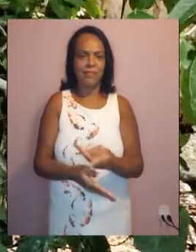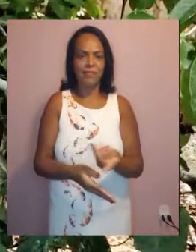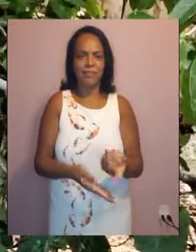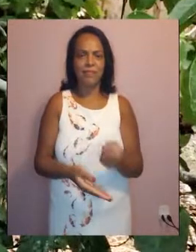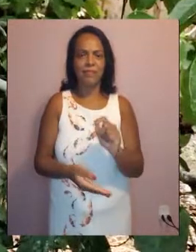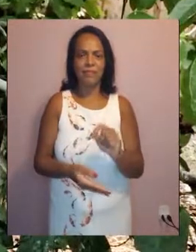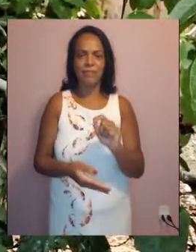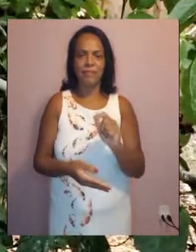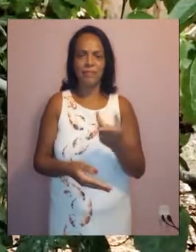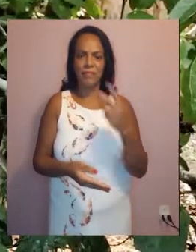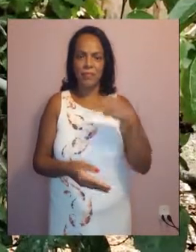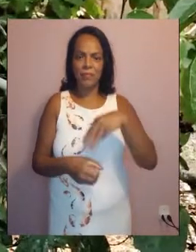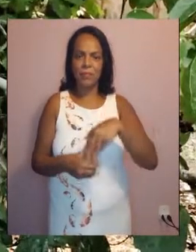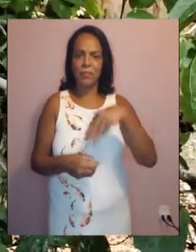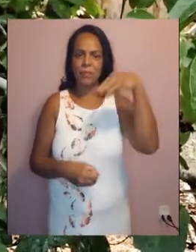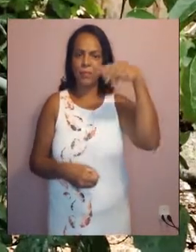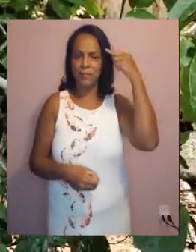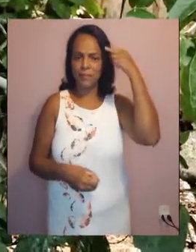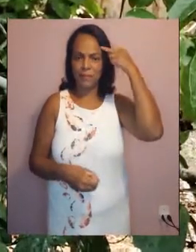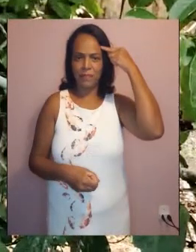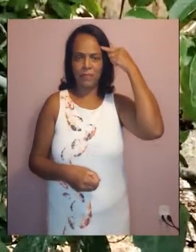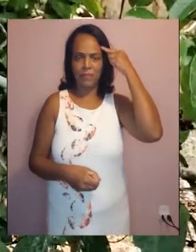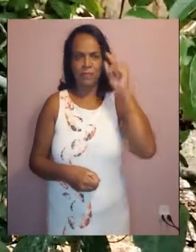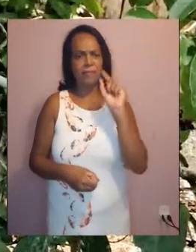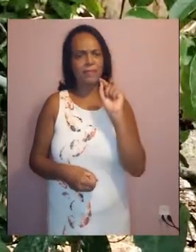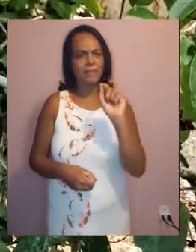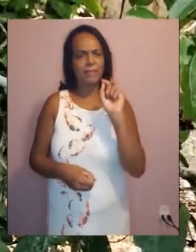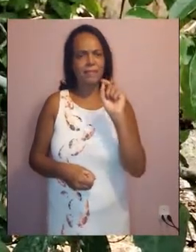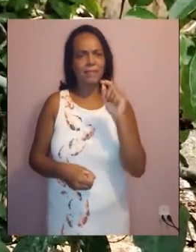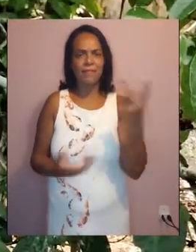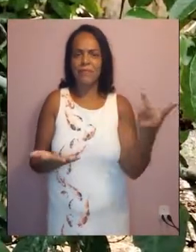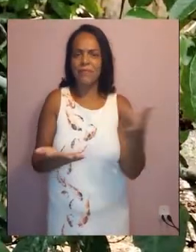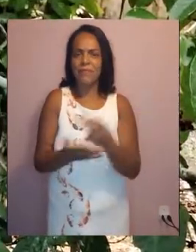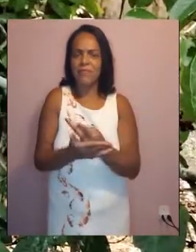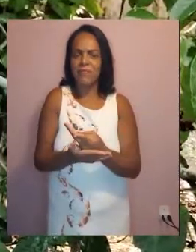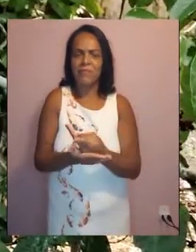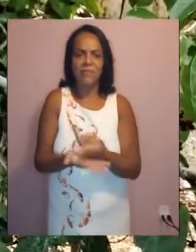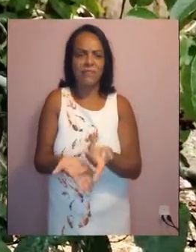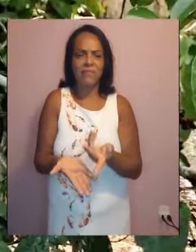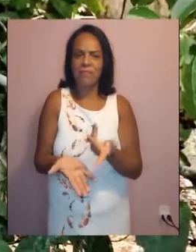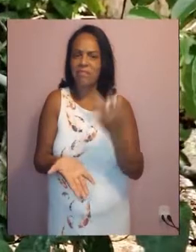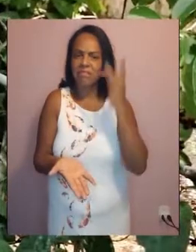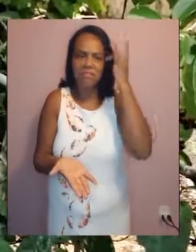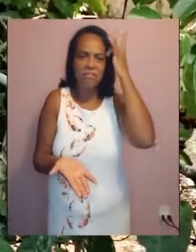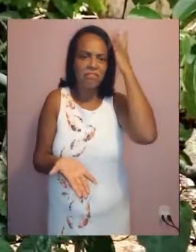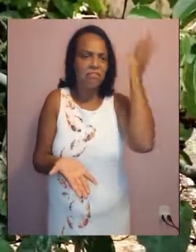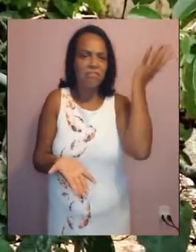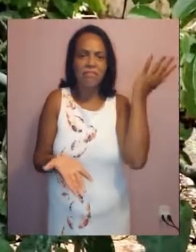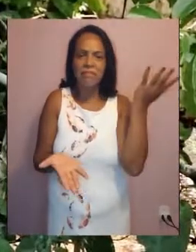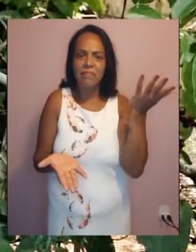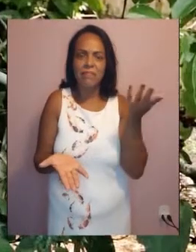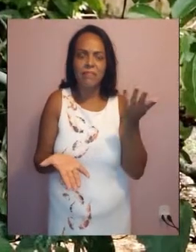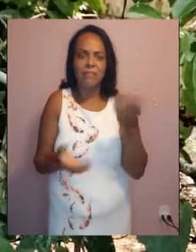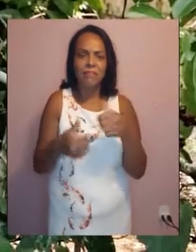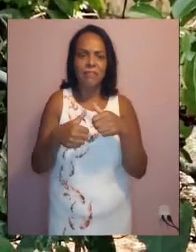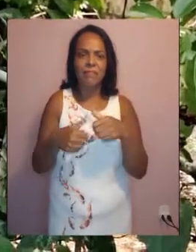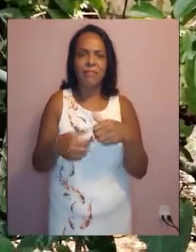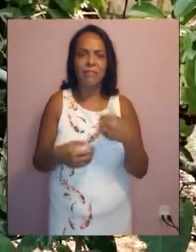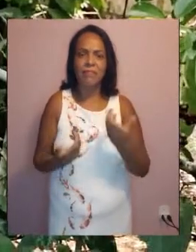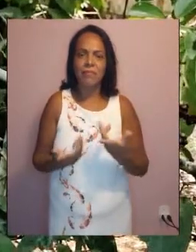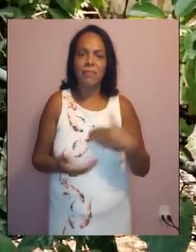o que é que vai dar o efeito. E como eu não sei, eu vou ficar